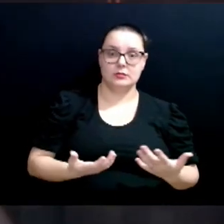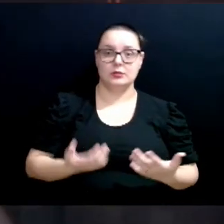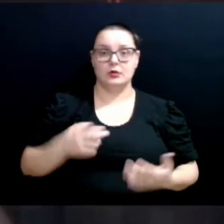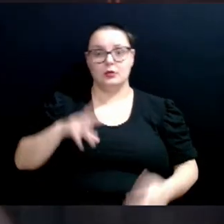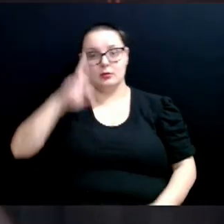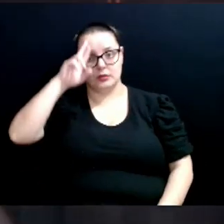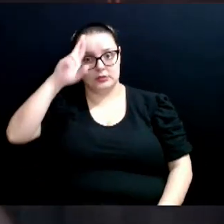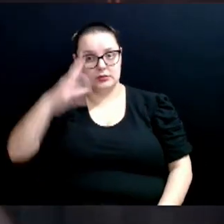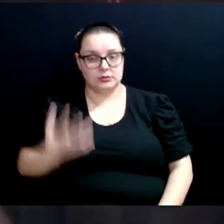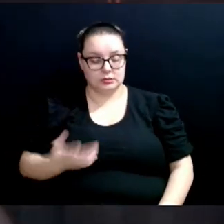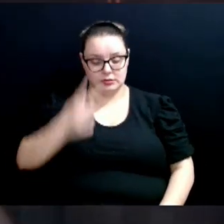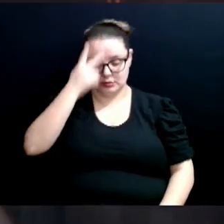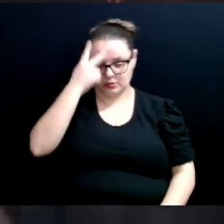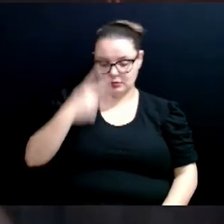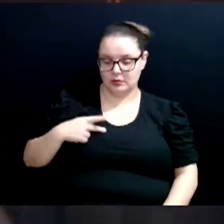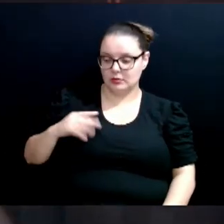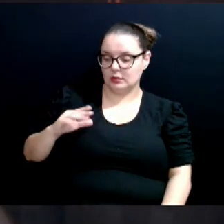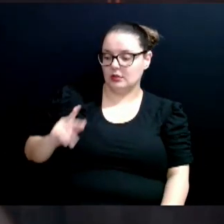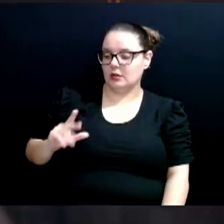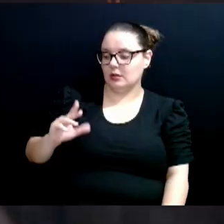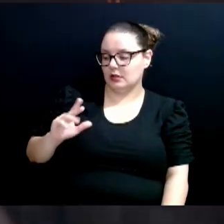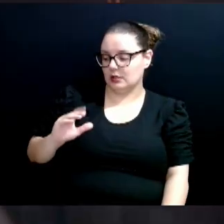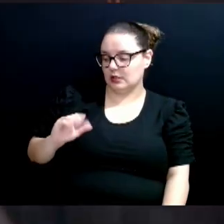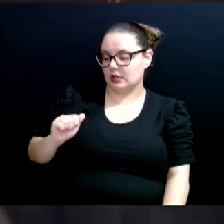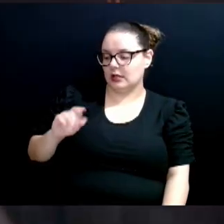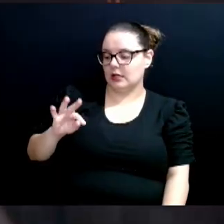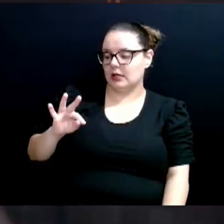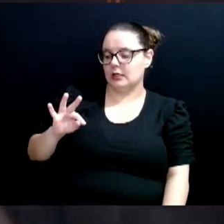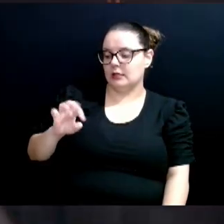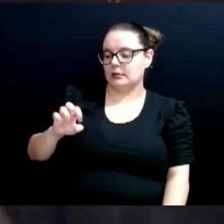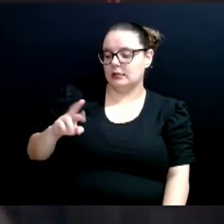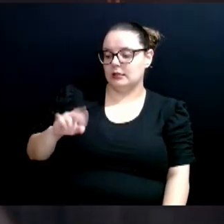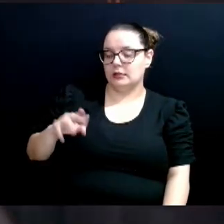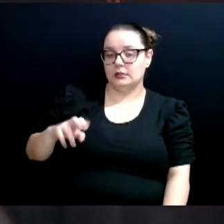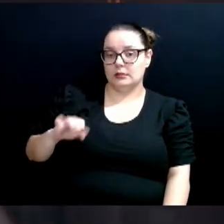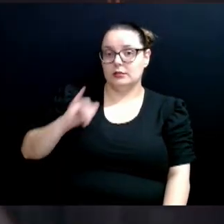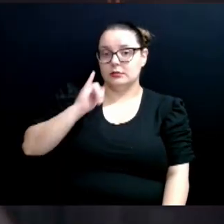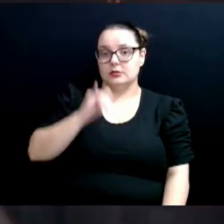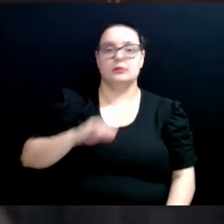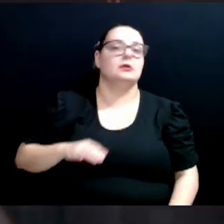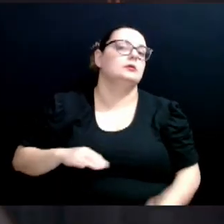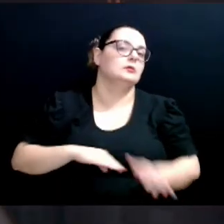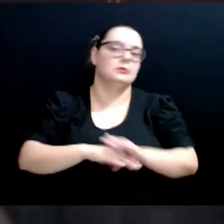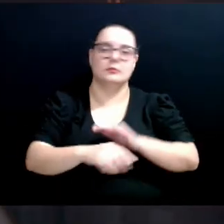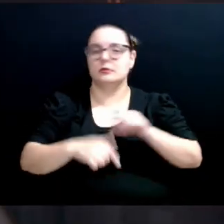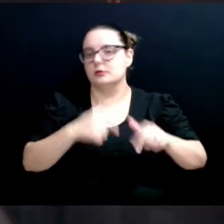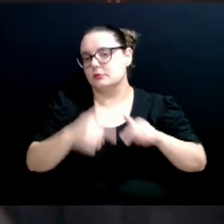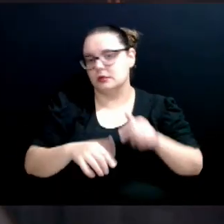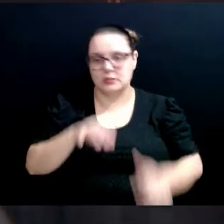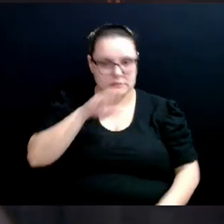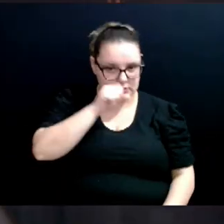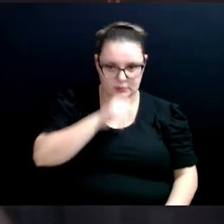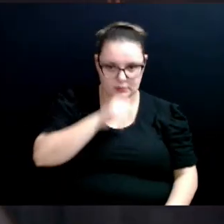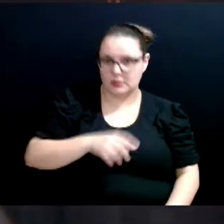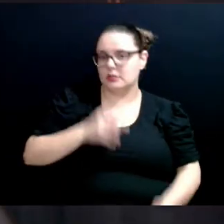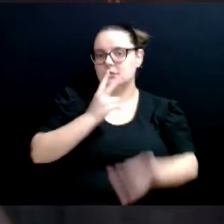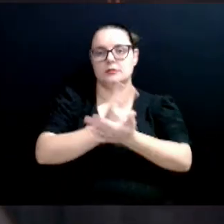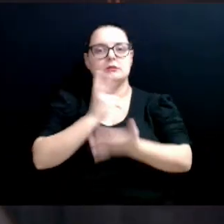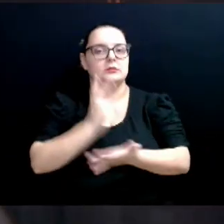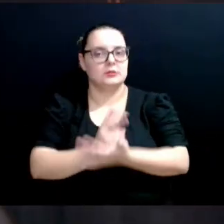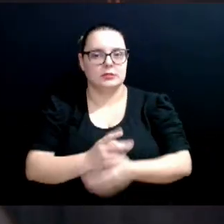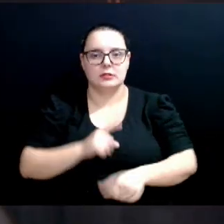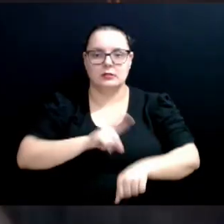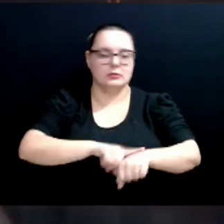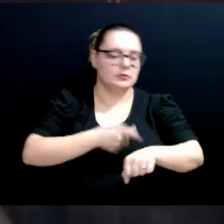própria Catarine disse, né, que está acostumado que eu trabalhe até sábado, trabalhe sempre, faça horas extras,